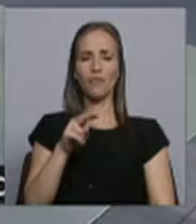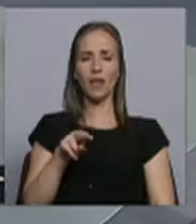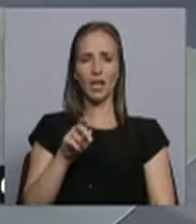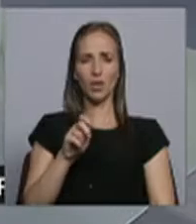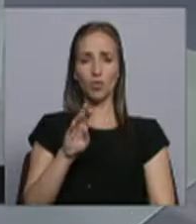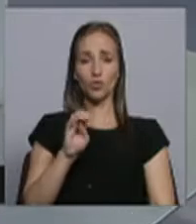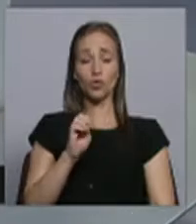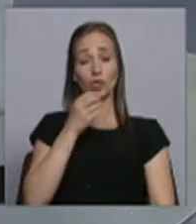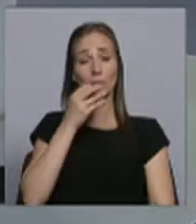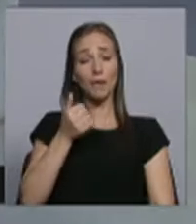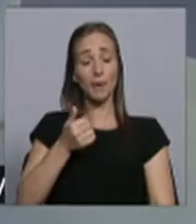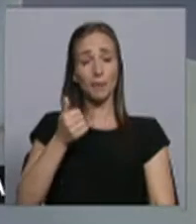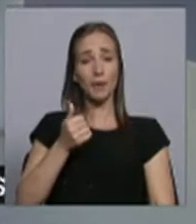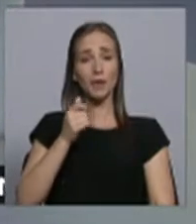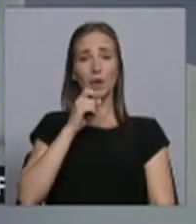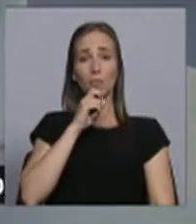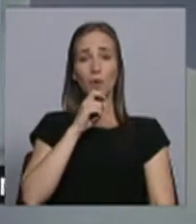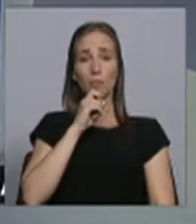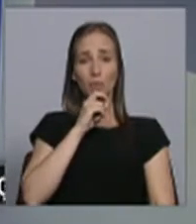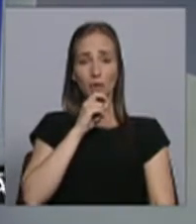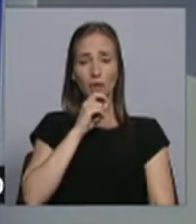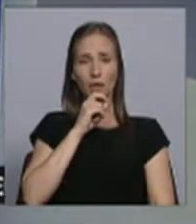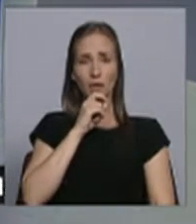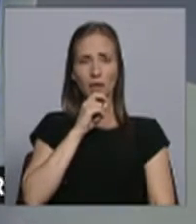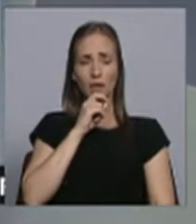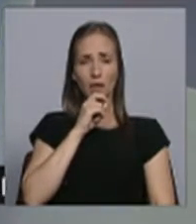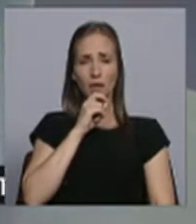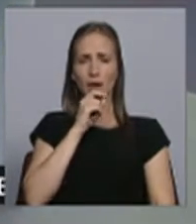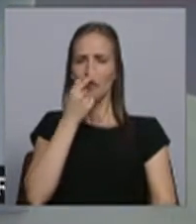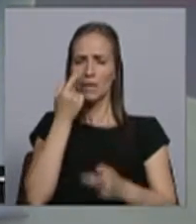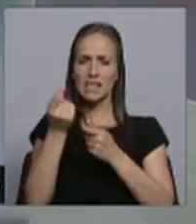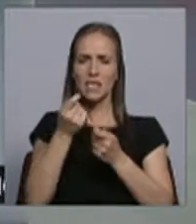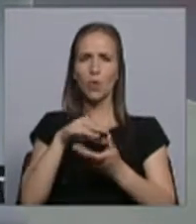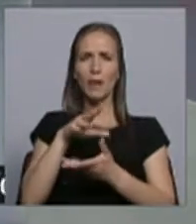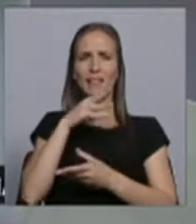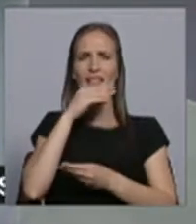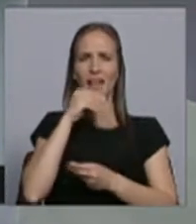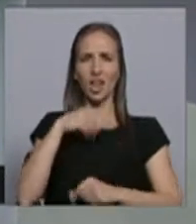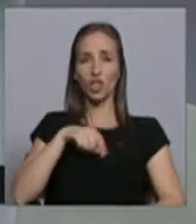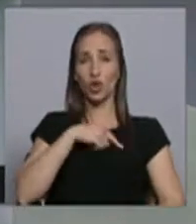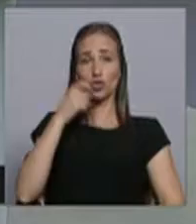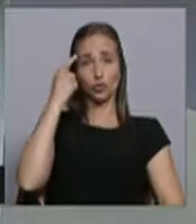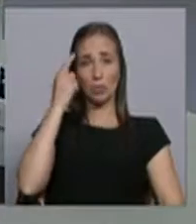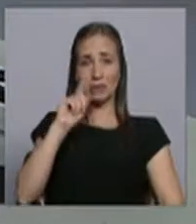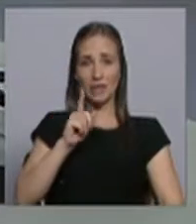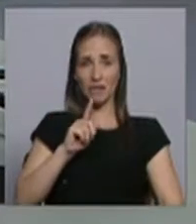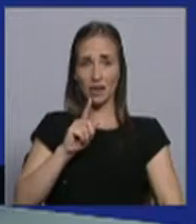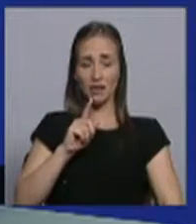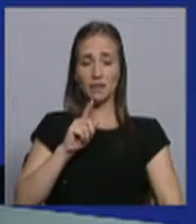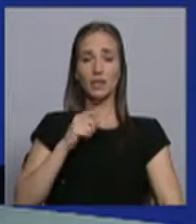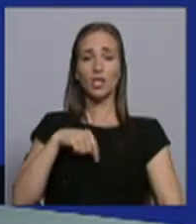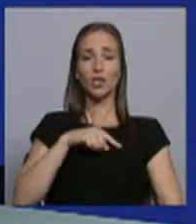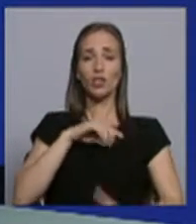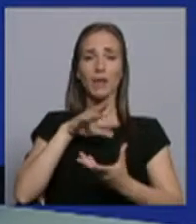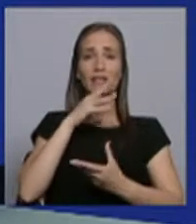explicar isto muito bem, poderá ter muito mais algo em comum com a Terra do que aquilo que pensávamos, porque Vênus não tem nada a ver com a Terra. Nós, quando olhamos para a Terra, nós conhecemos desde a